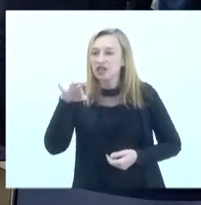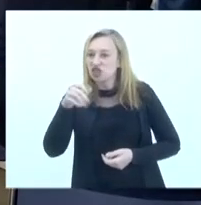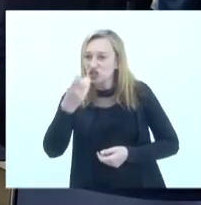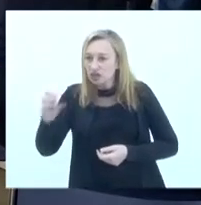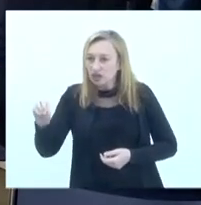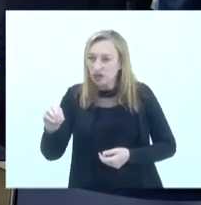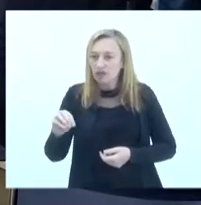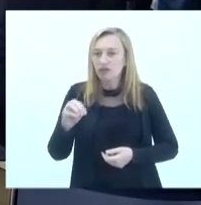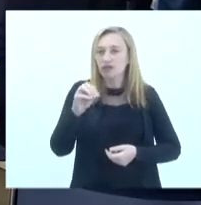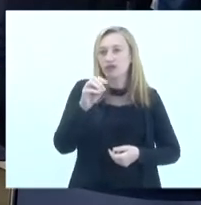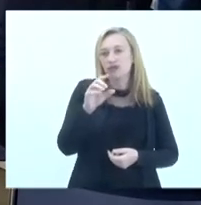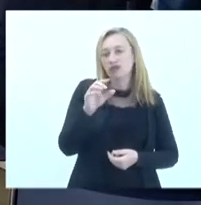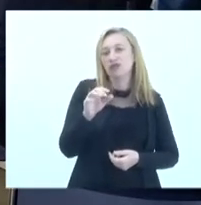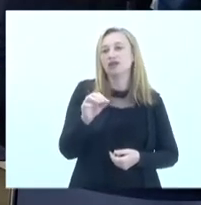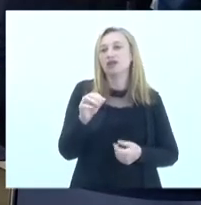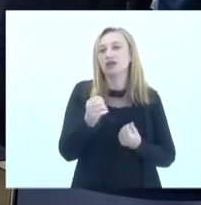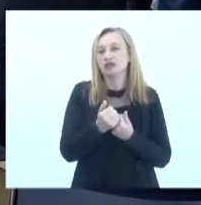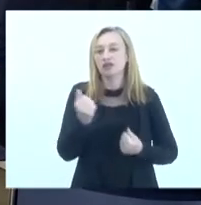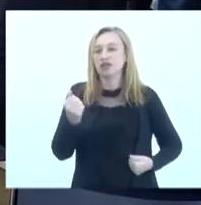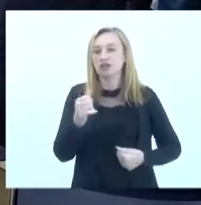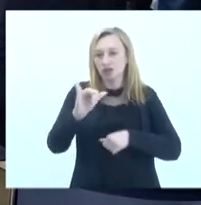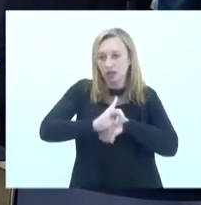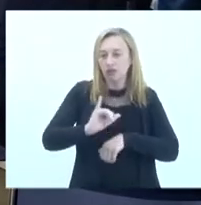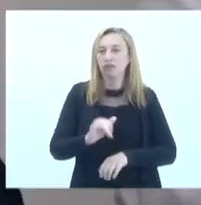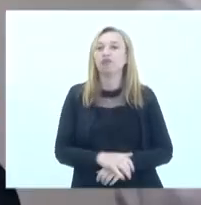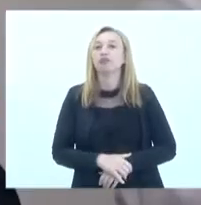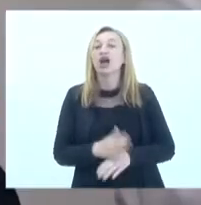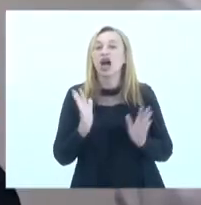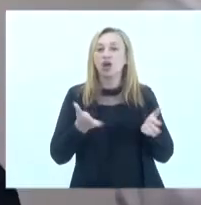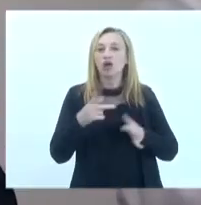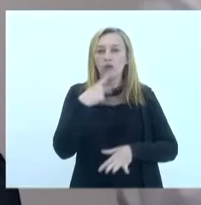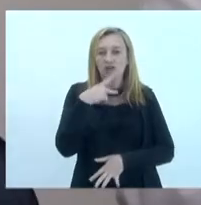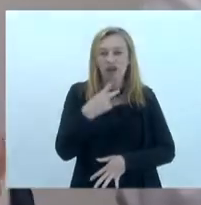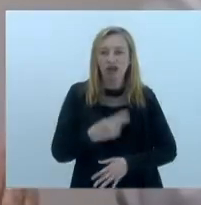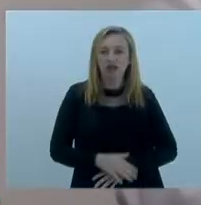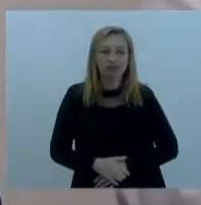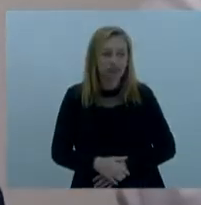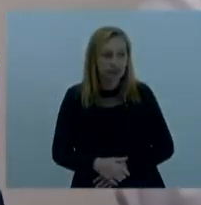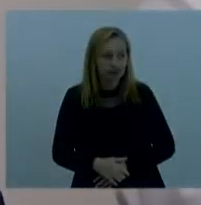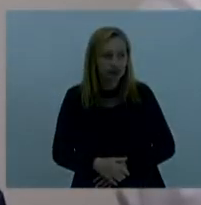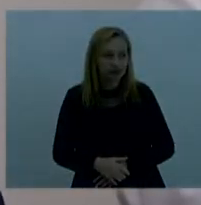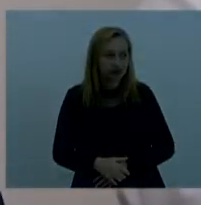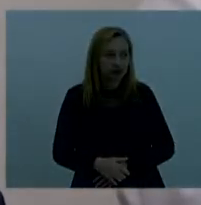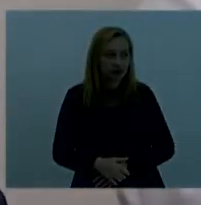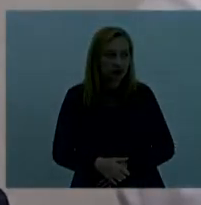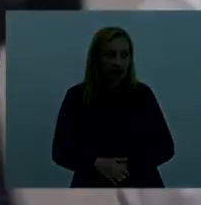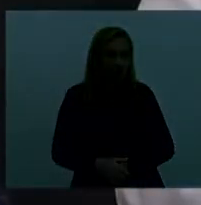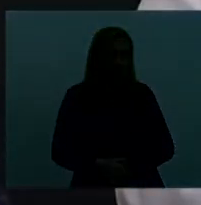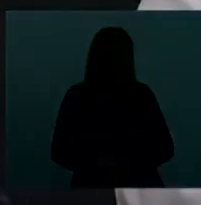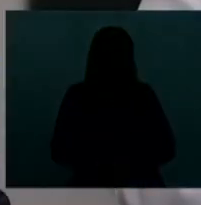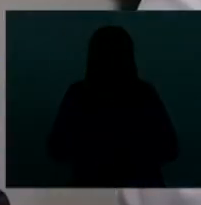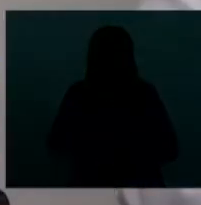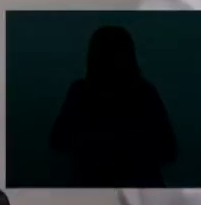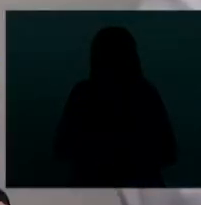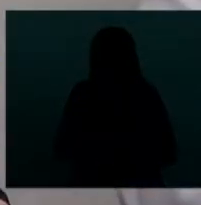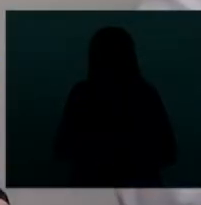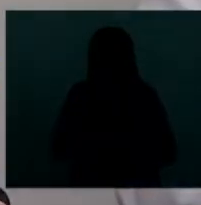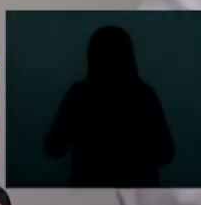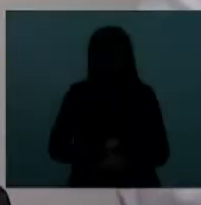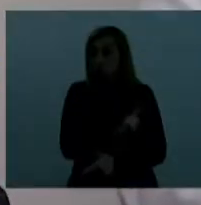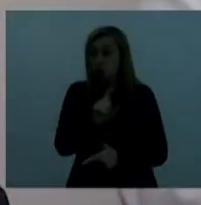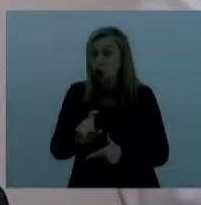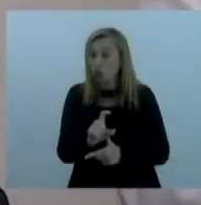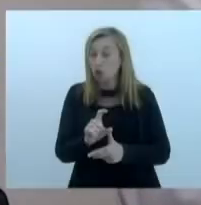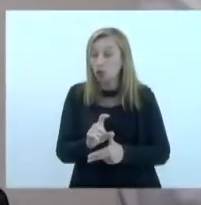Volta Redonda. Sejam todos bem-vindos. Com a palavra agora a diretora executiva do Vale